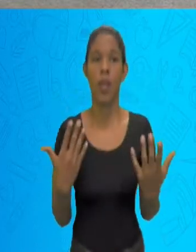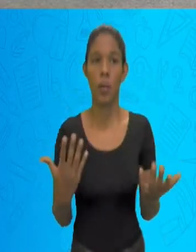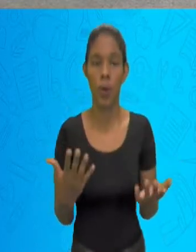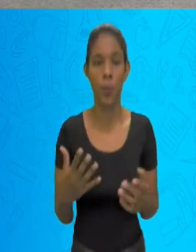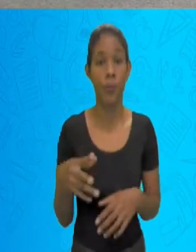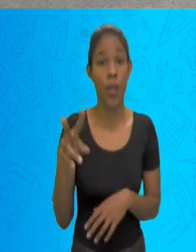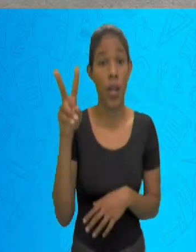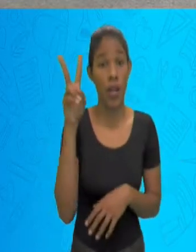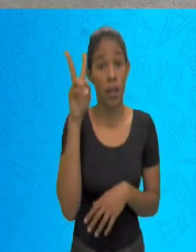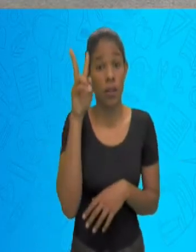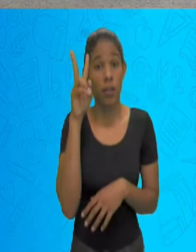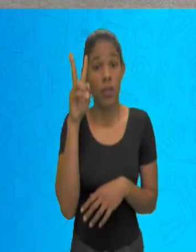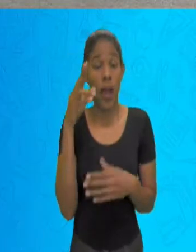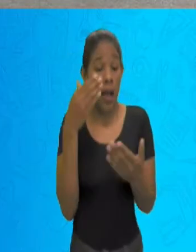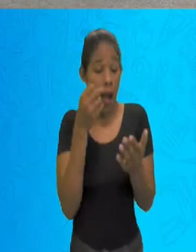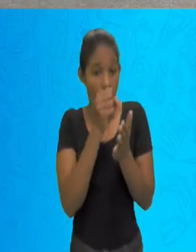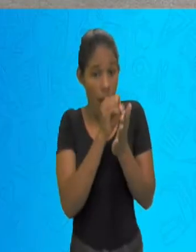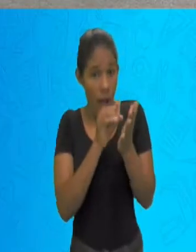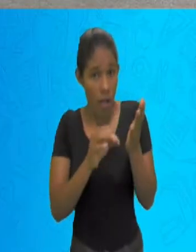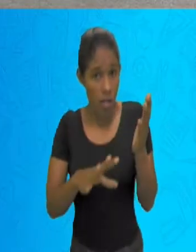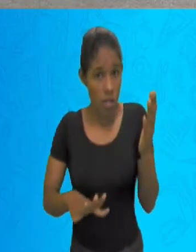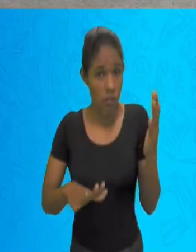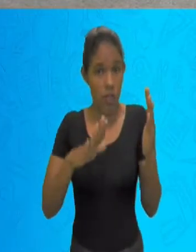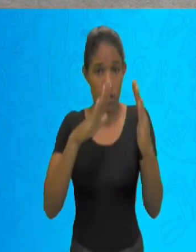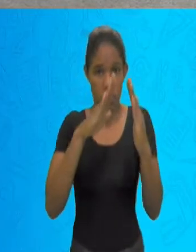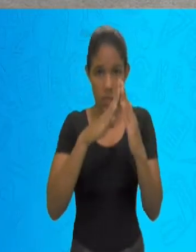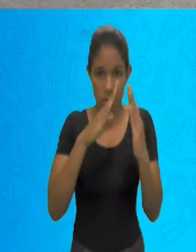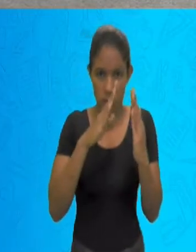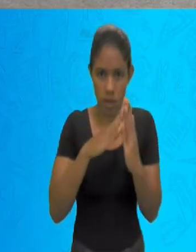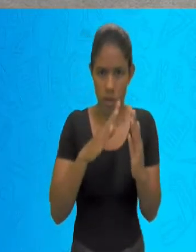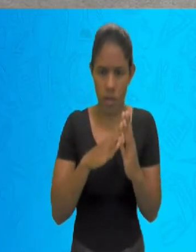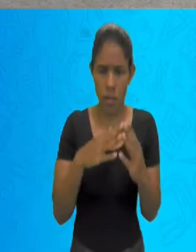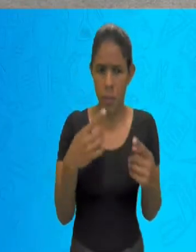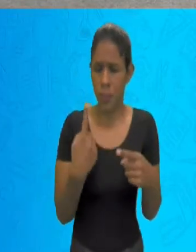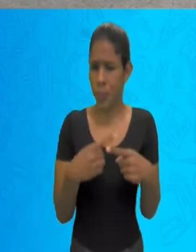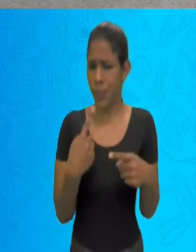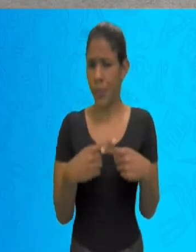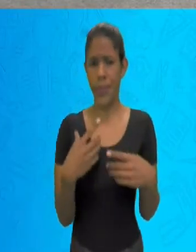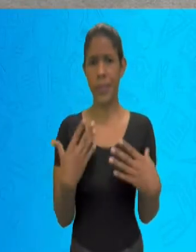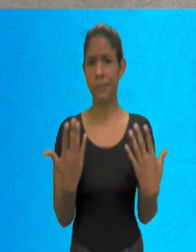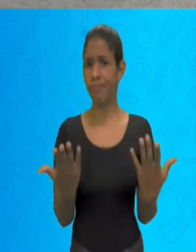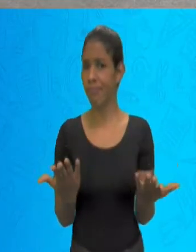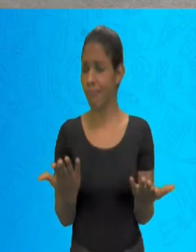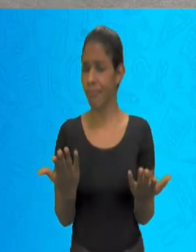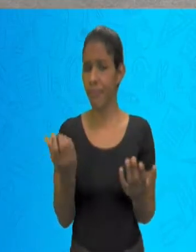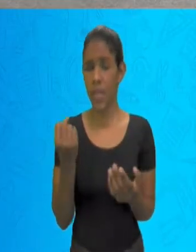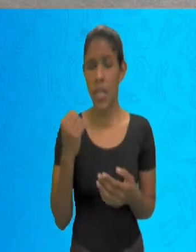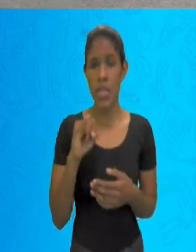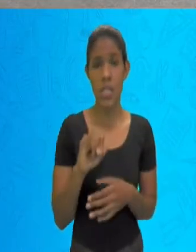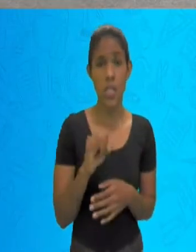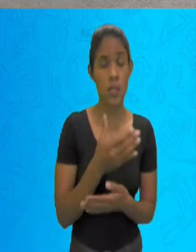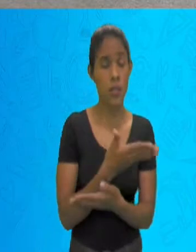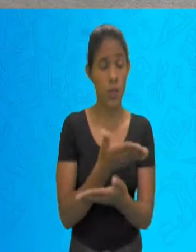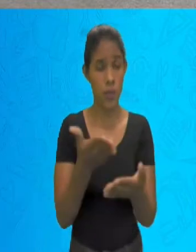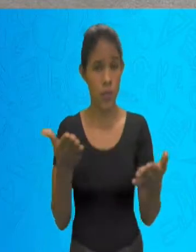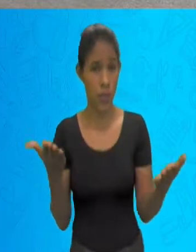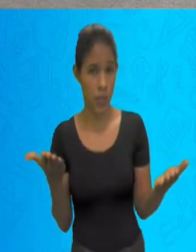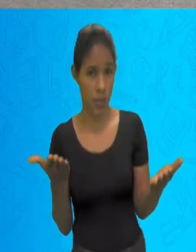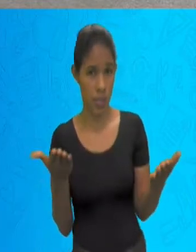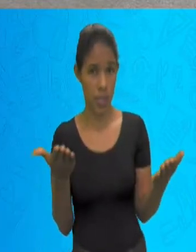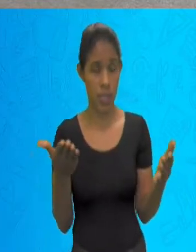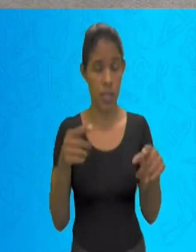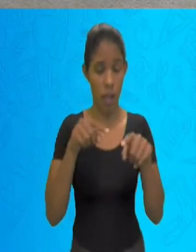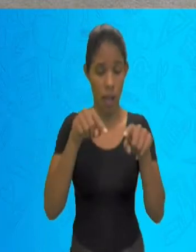de casa, professora, por quê? Se nós estivéssemos em sala de aula, a sua lição de